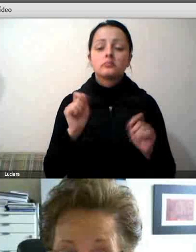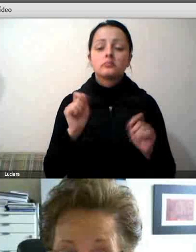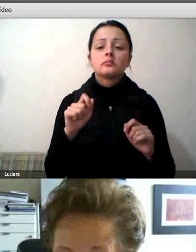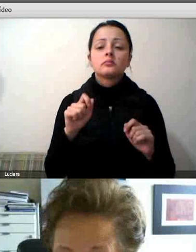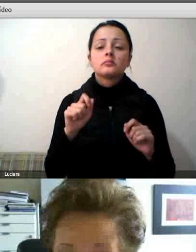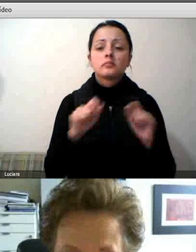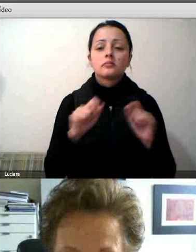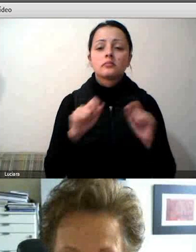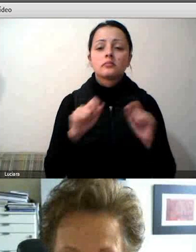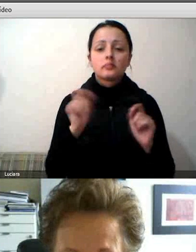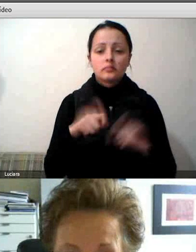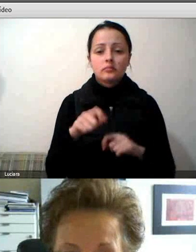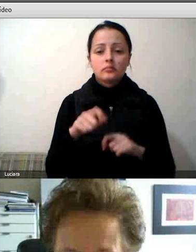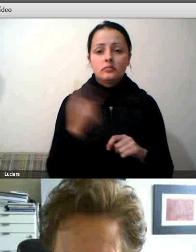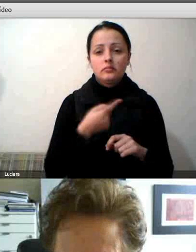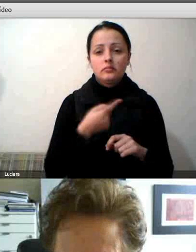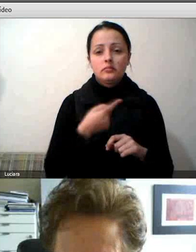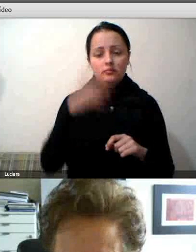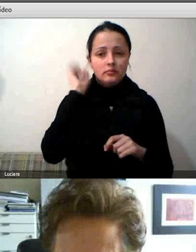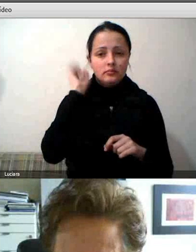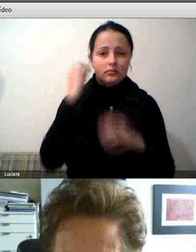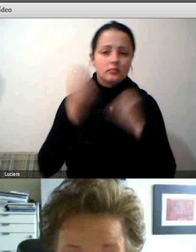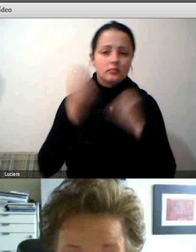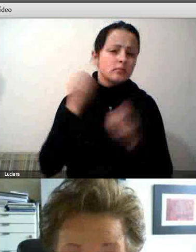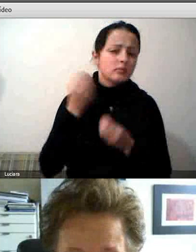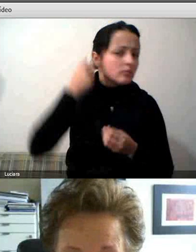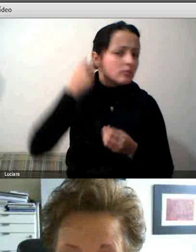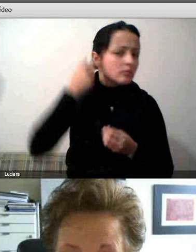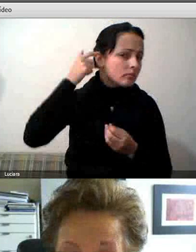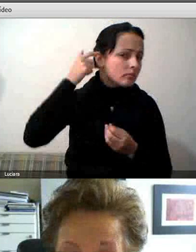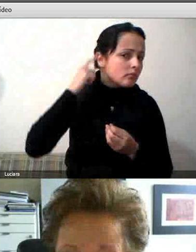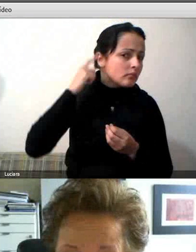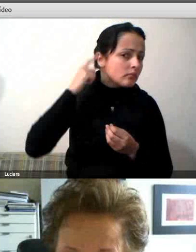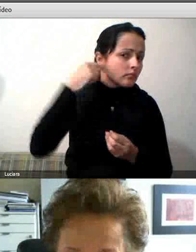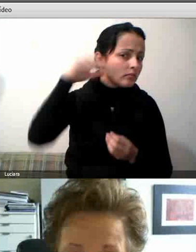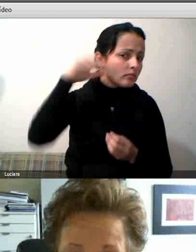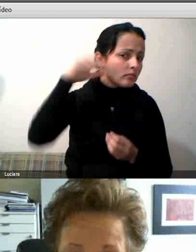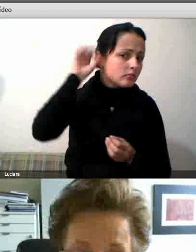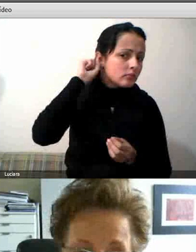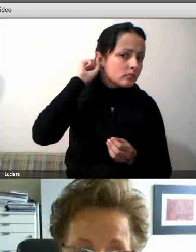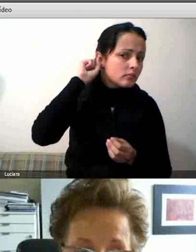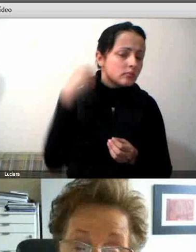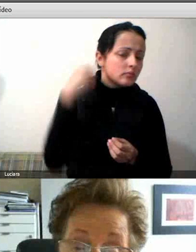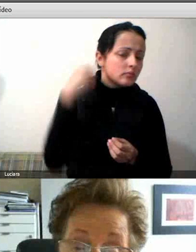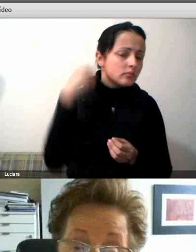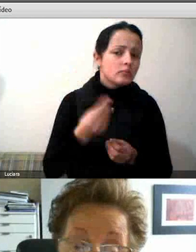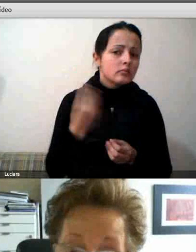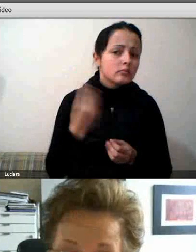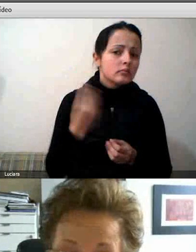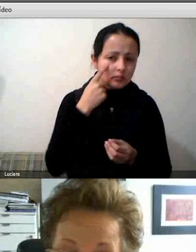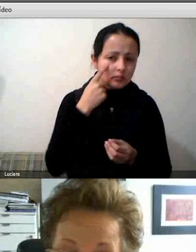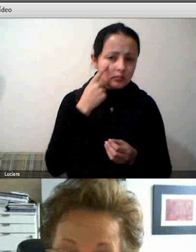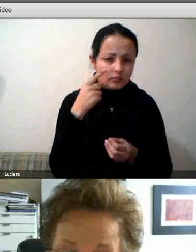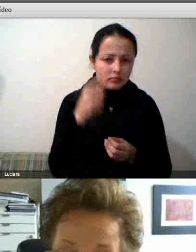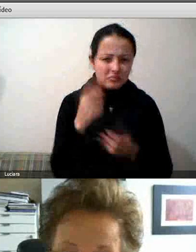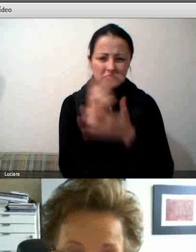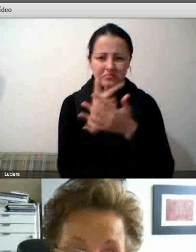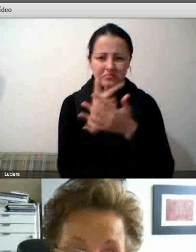E a gente pergunta, como é que um professor pode acreditar que está ensinando? Por exemplo, se o aluno está ouvindo o que ele